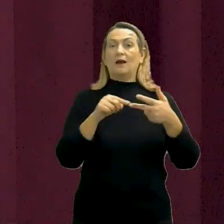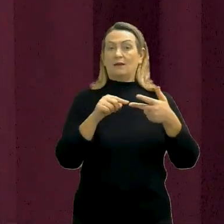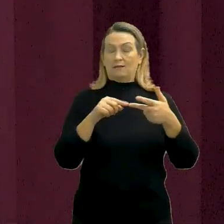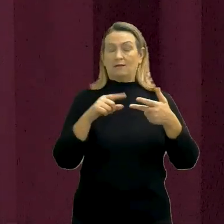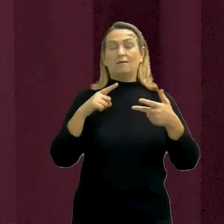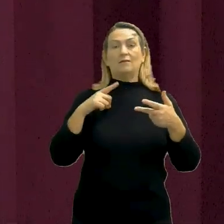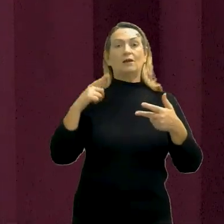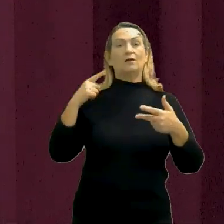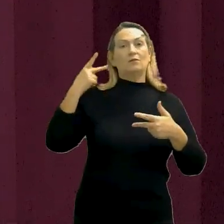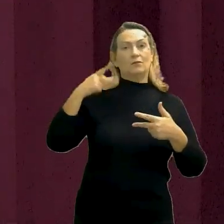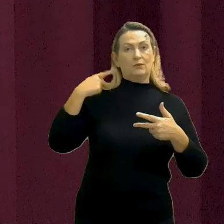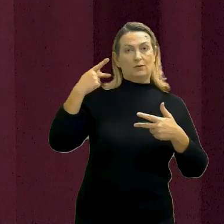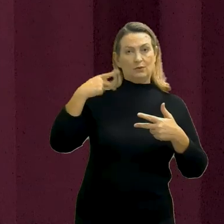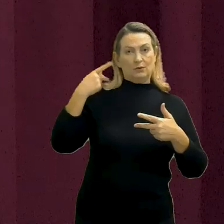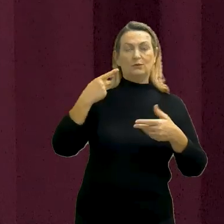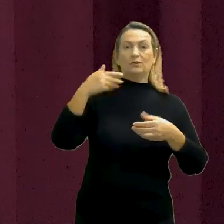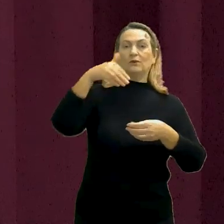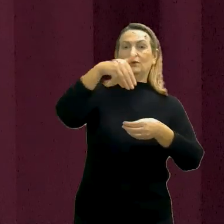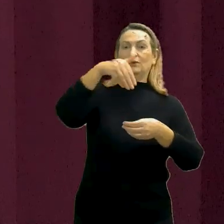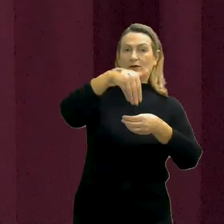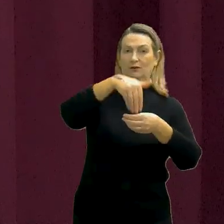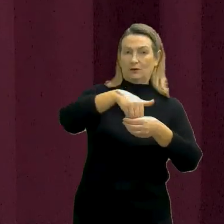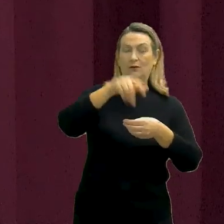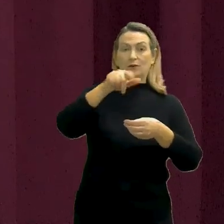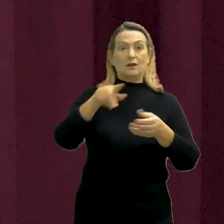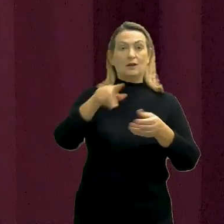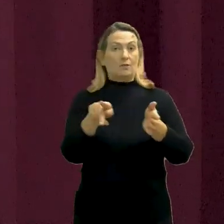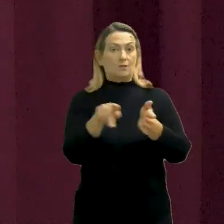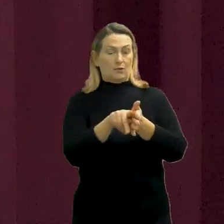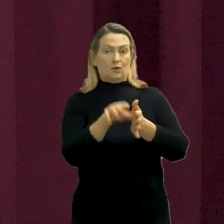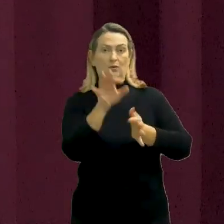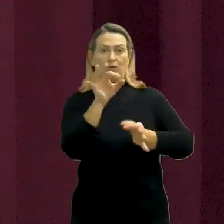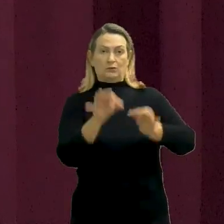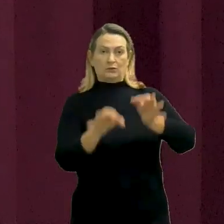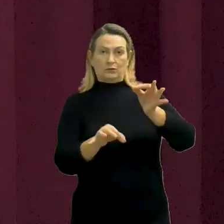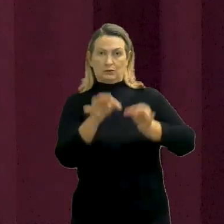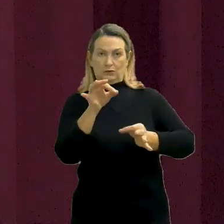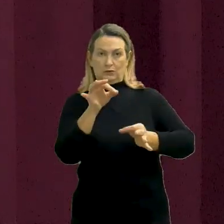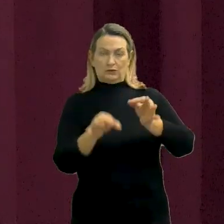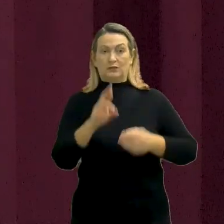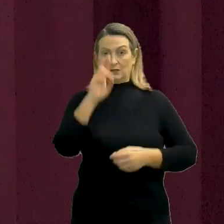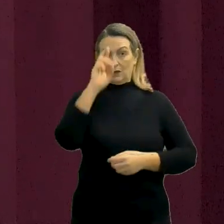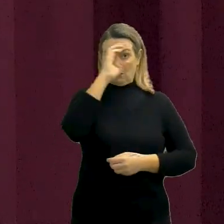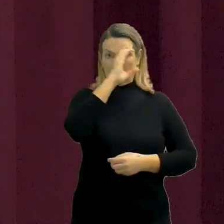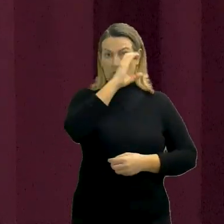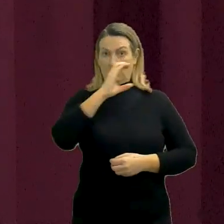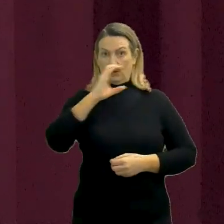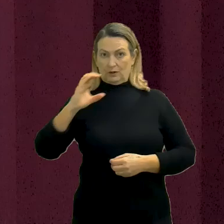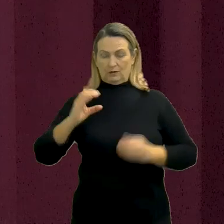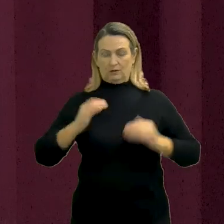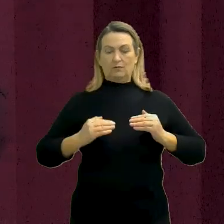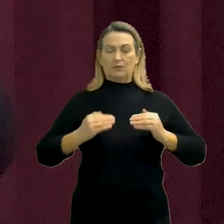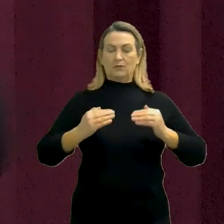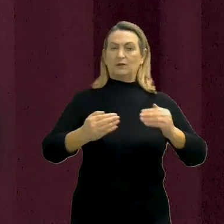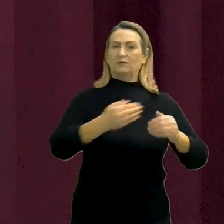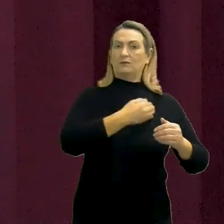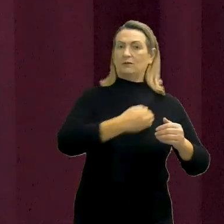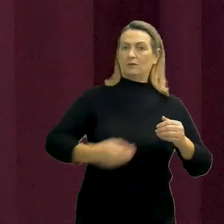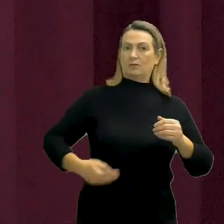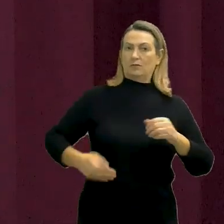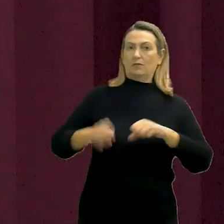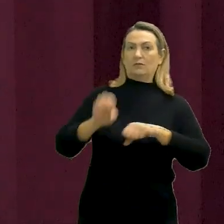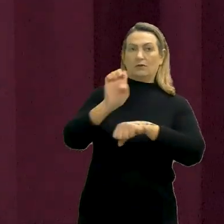de justiça e a Coordenadoria do Ministério Público Estadual que fica aqui em Curitiba que dá uma